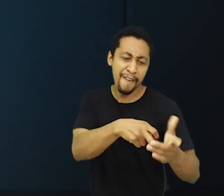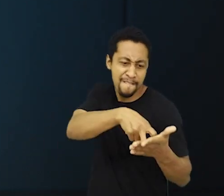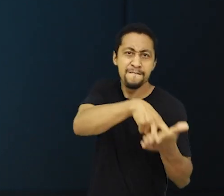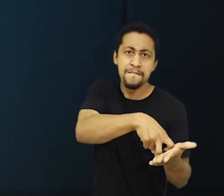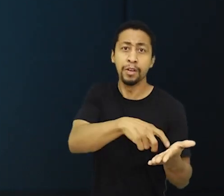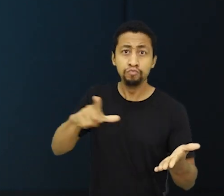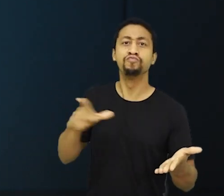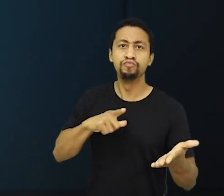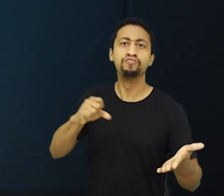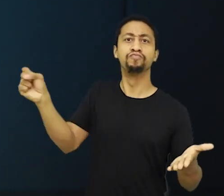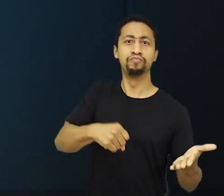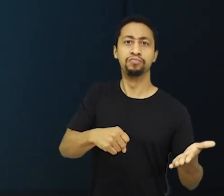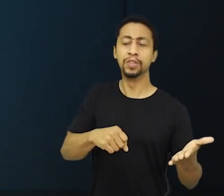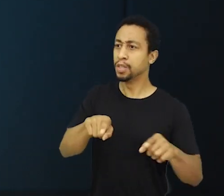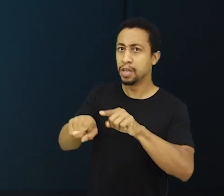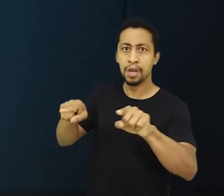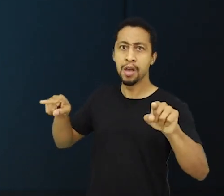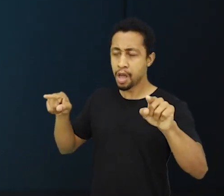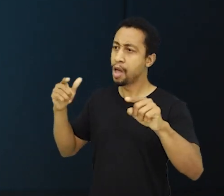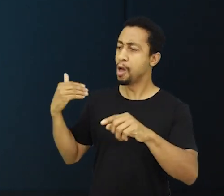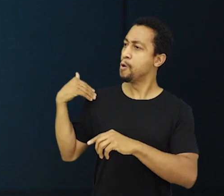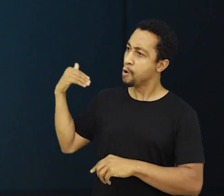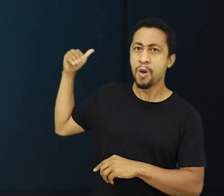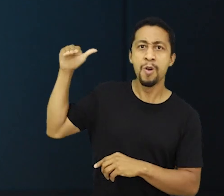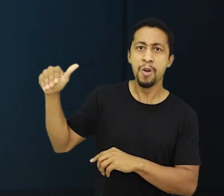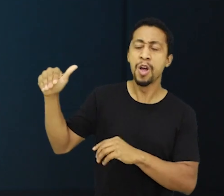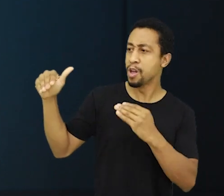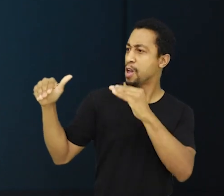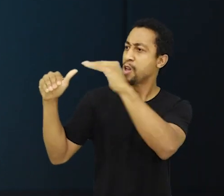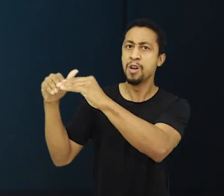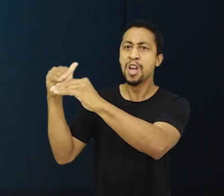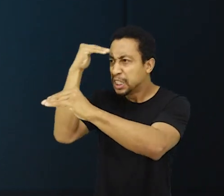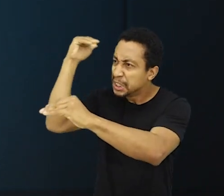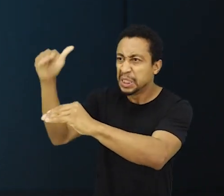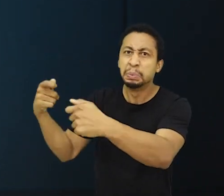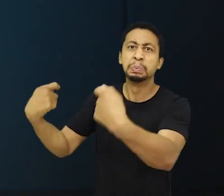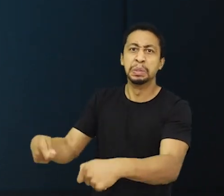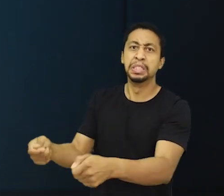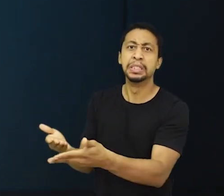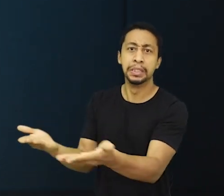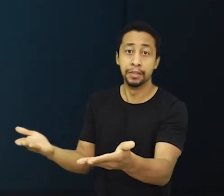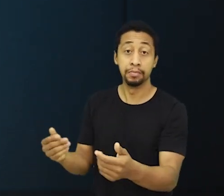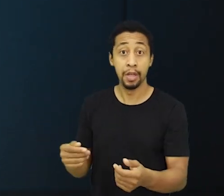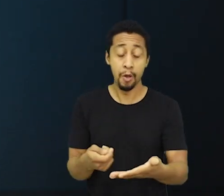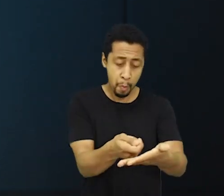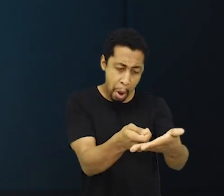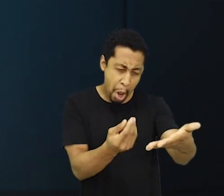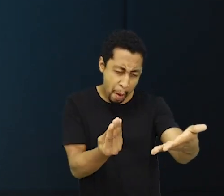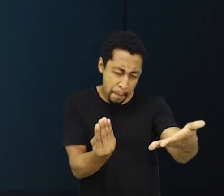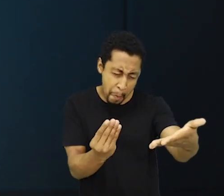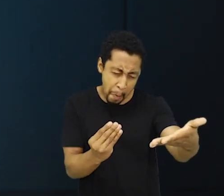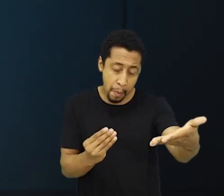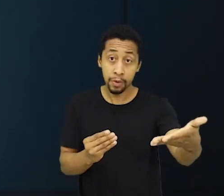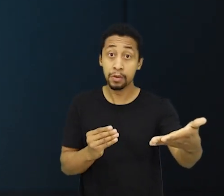torturadores precisavam ser responsabilizados. E isso eu declarei na minha sentença, no final dela,